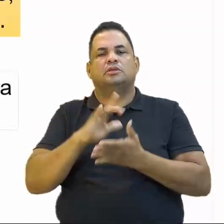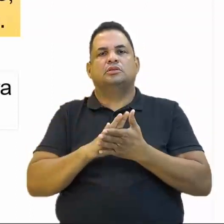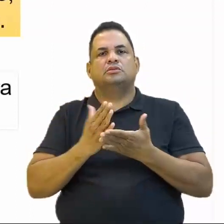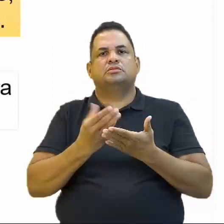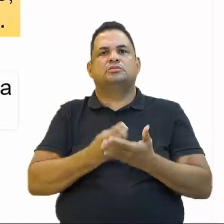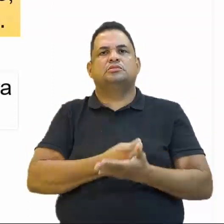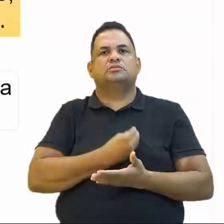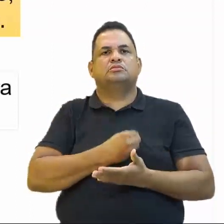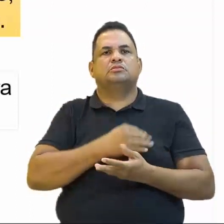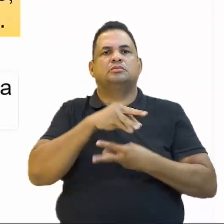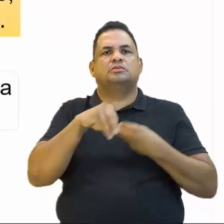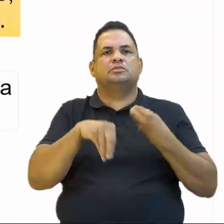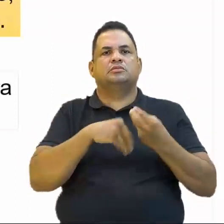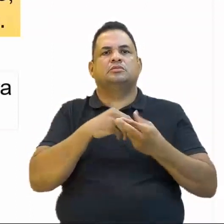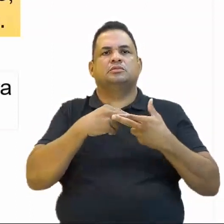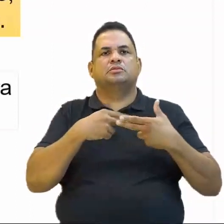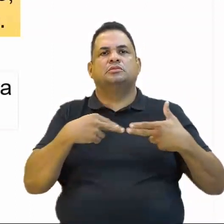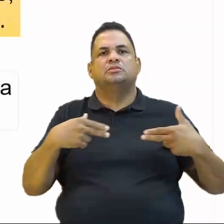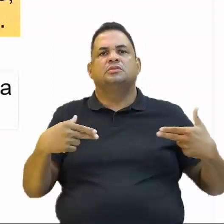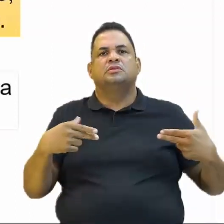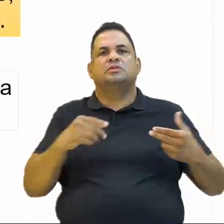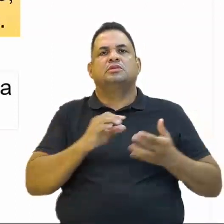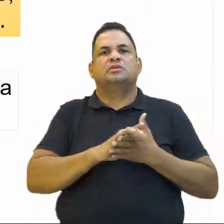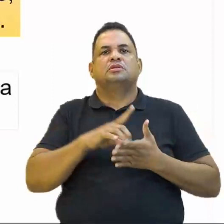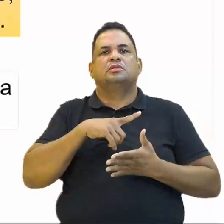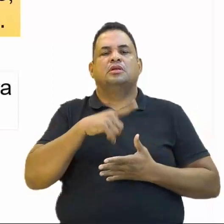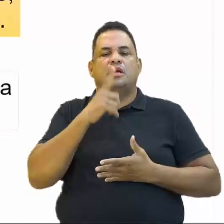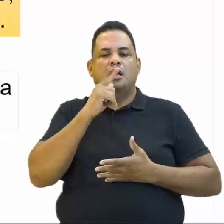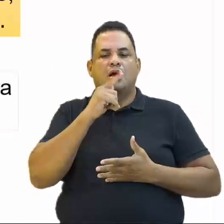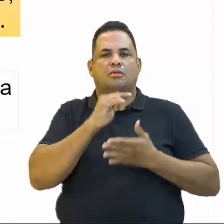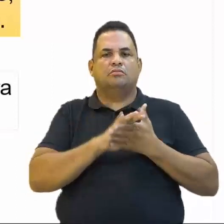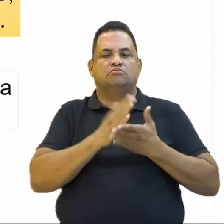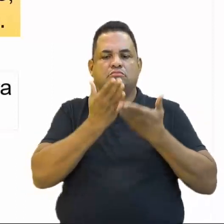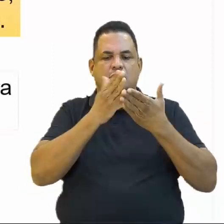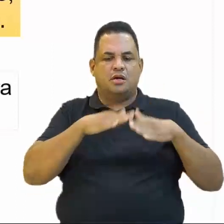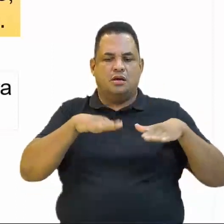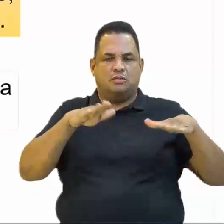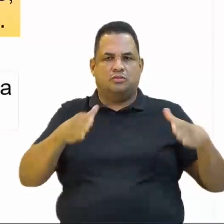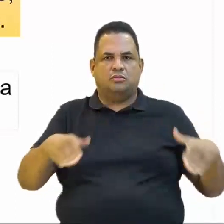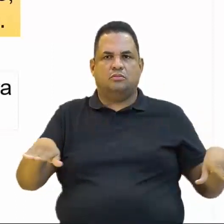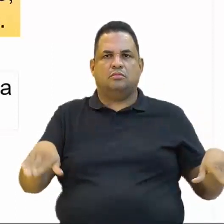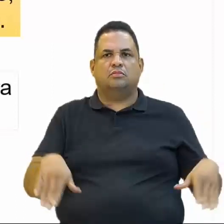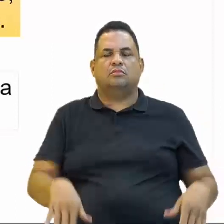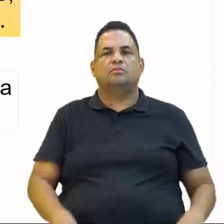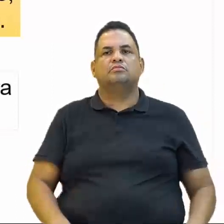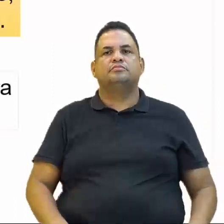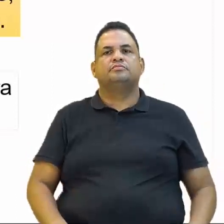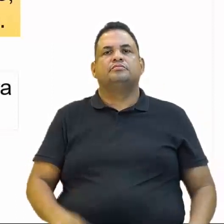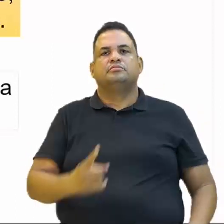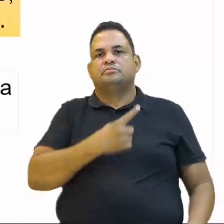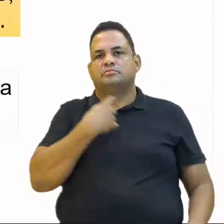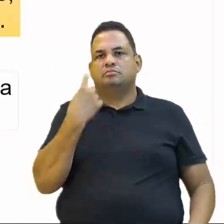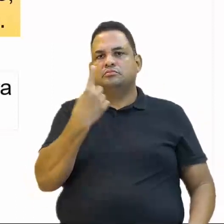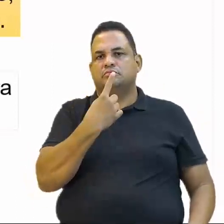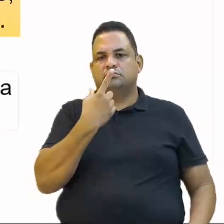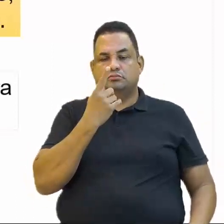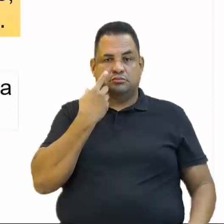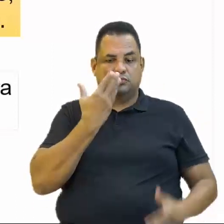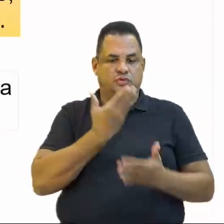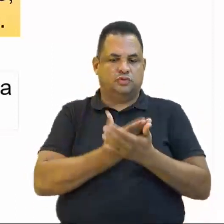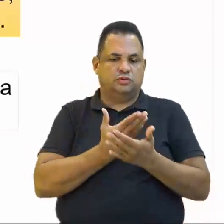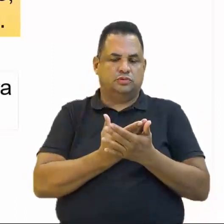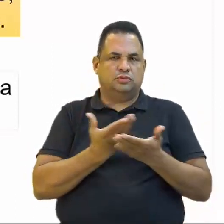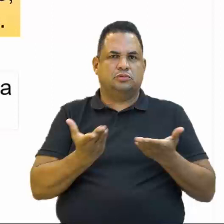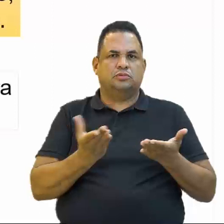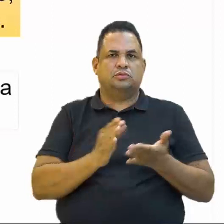em uma mistura de diversos sais que existem na água do mar. A gente viu durante a aula a